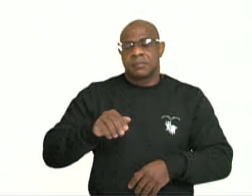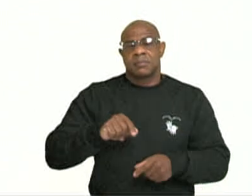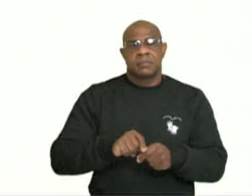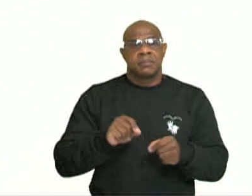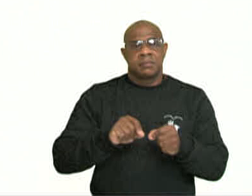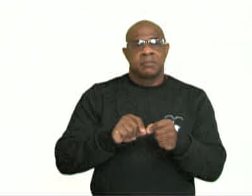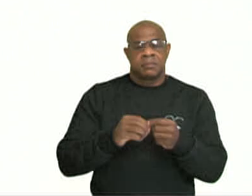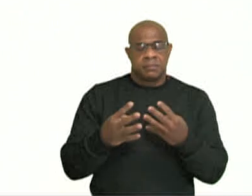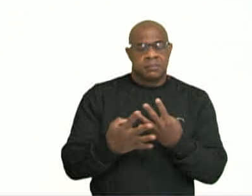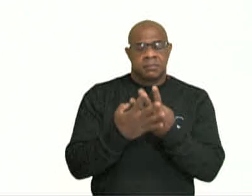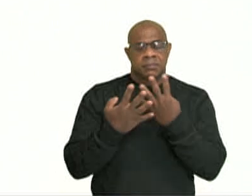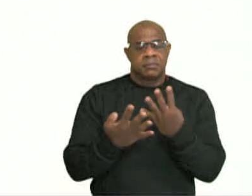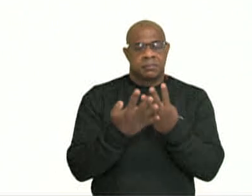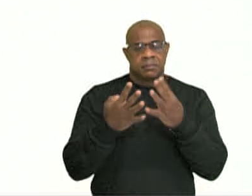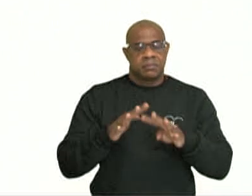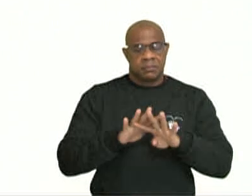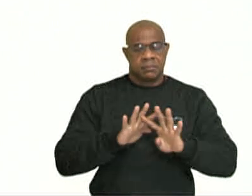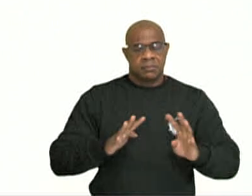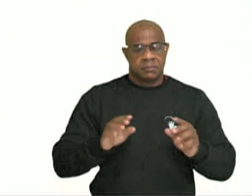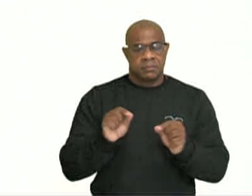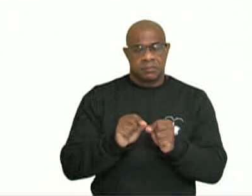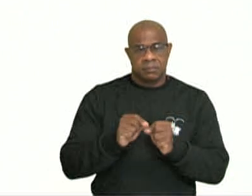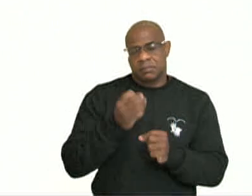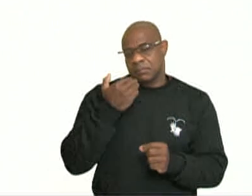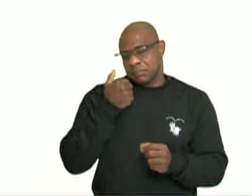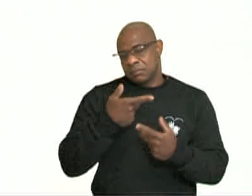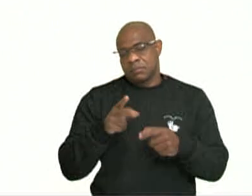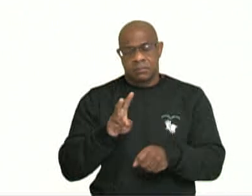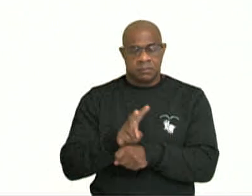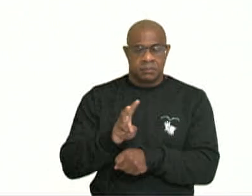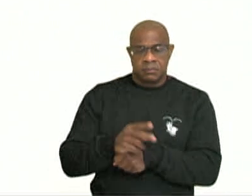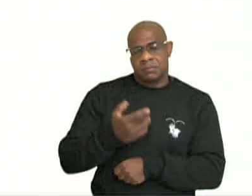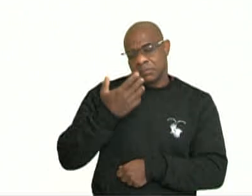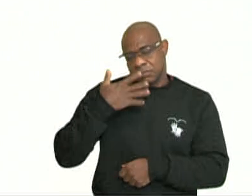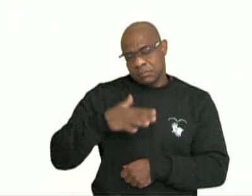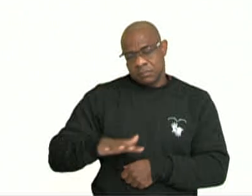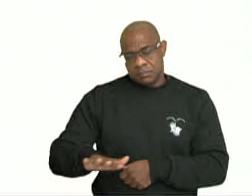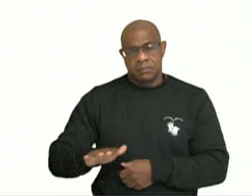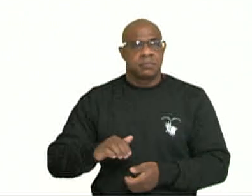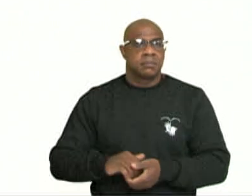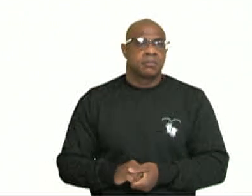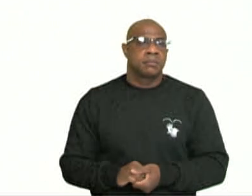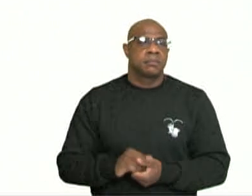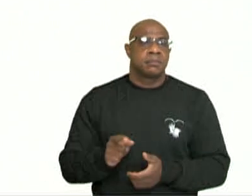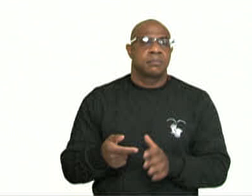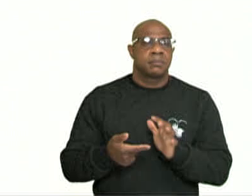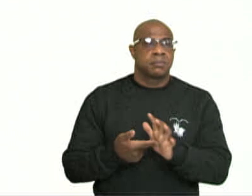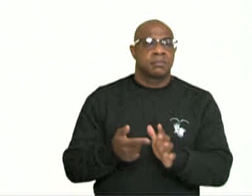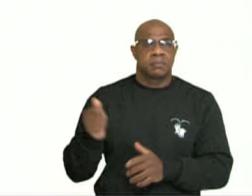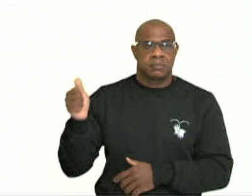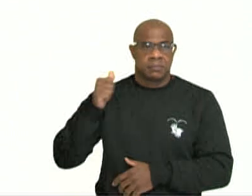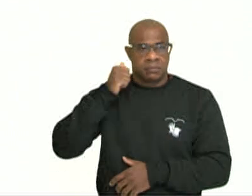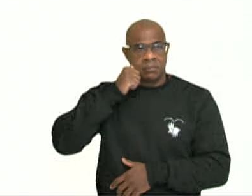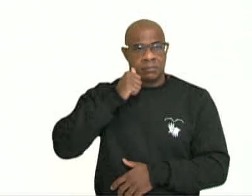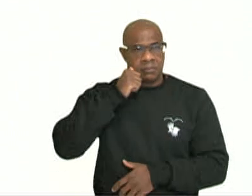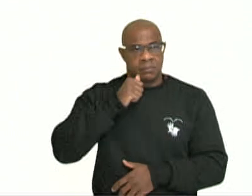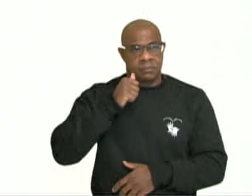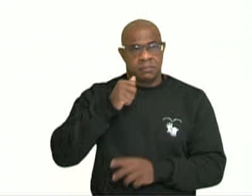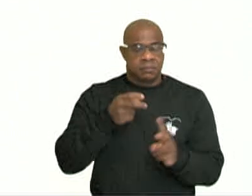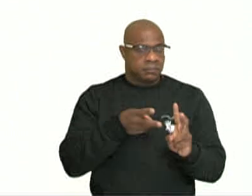fazer cestos, vasos, preparar alimentos e cuidar das crianças. Aqui também uma representação de uma Índia Tupi,